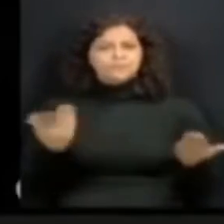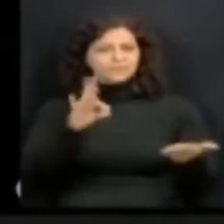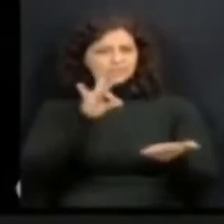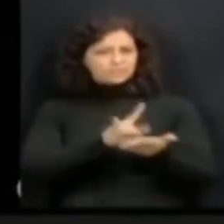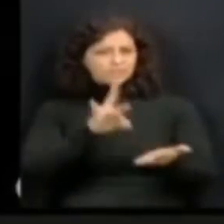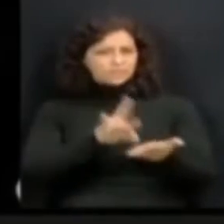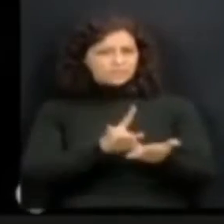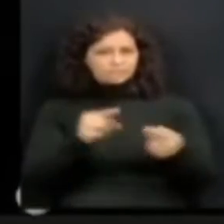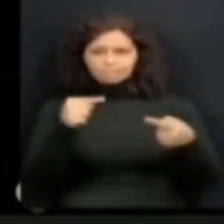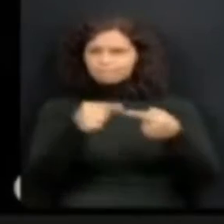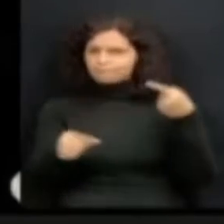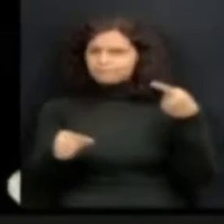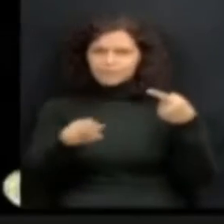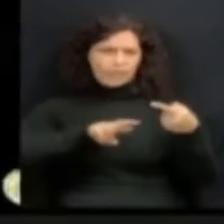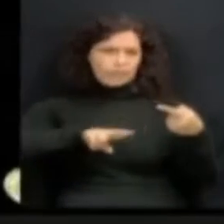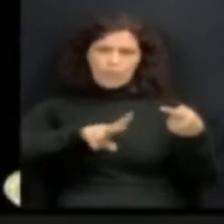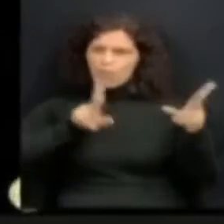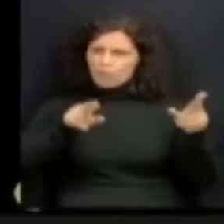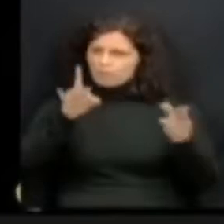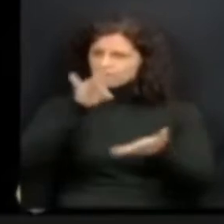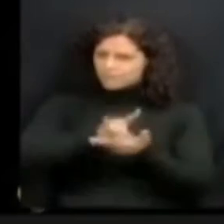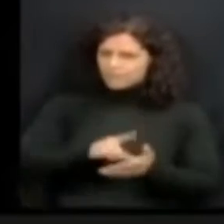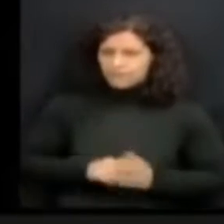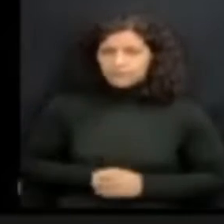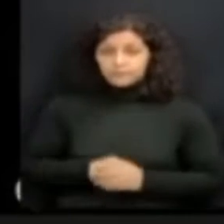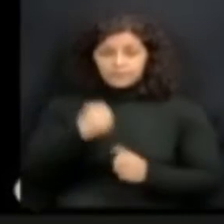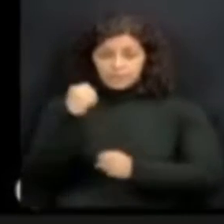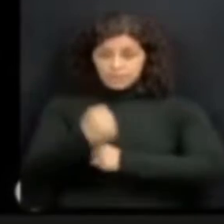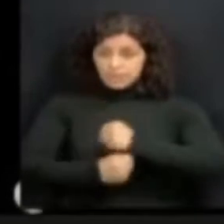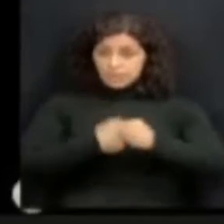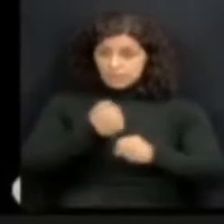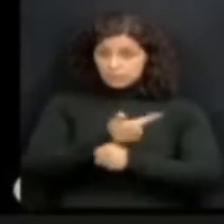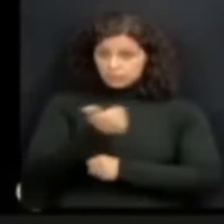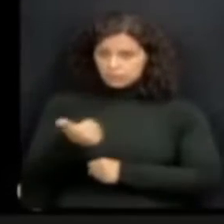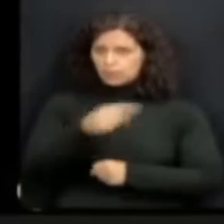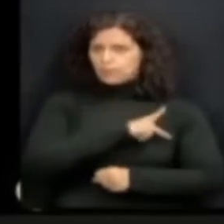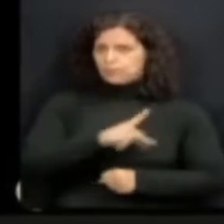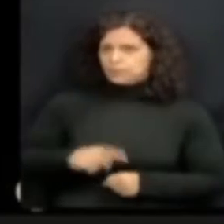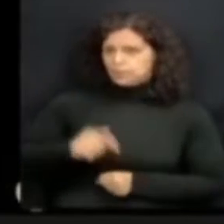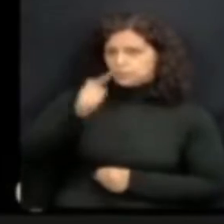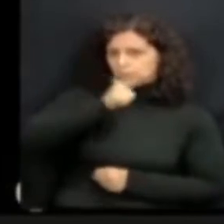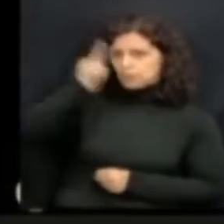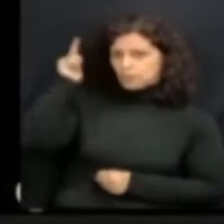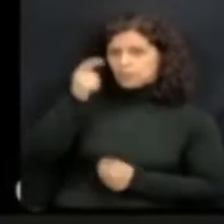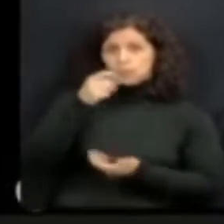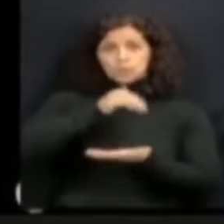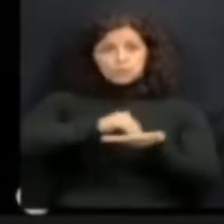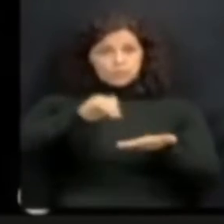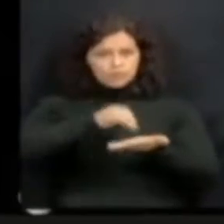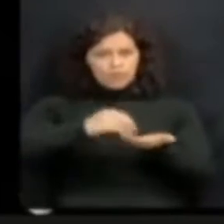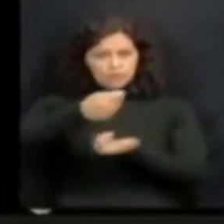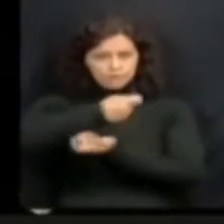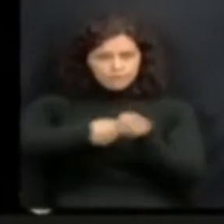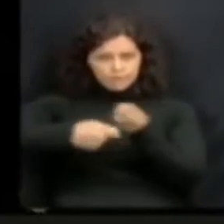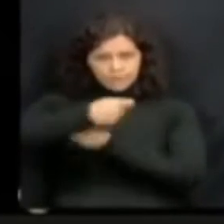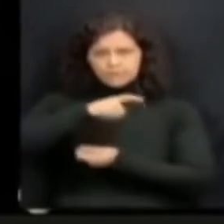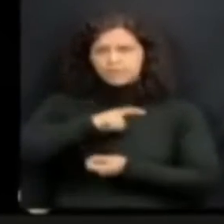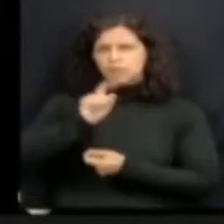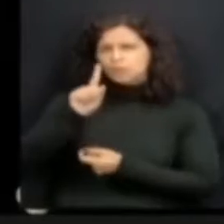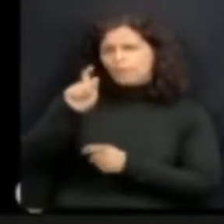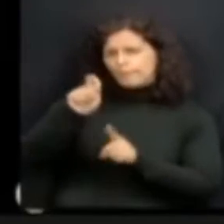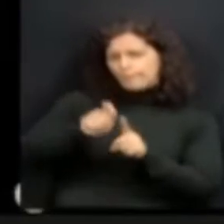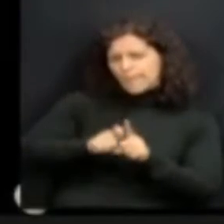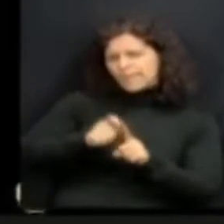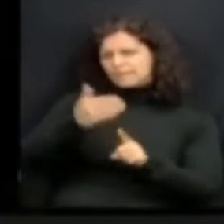verdade não corresponde com a realidade. Esse ano, presidente Romanelli, o secretário de Finanças esteve há cerca de um mês